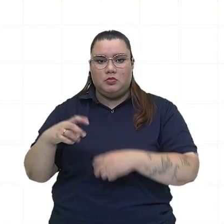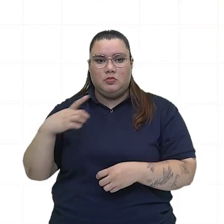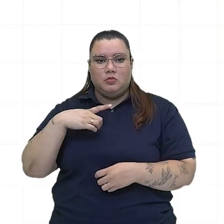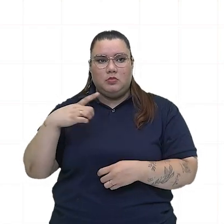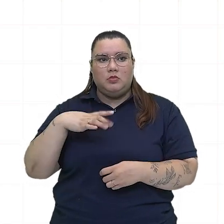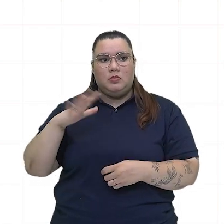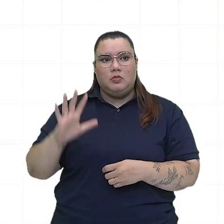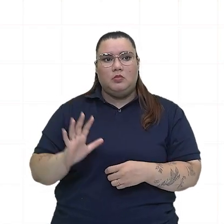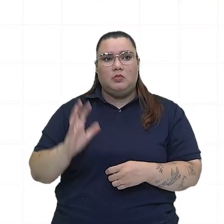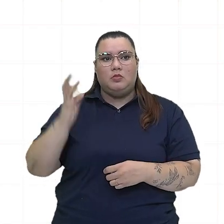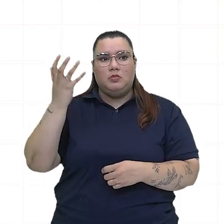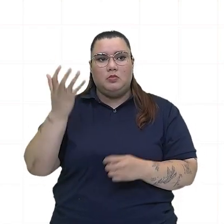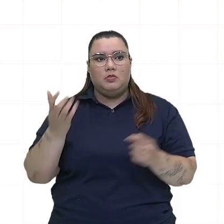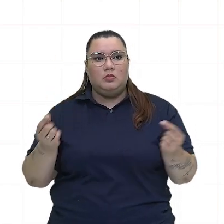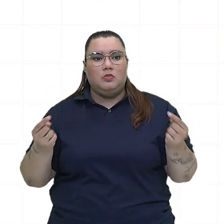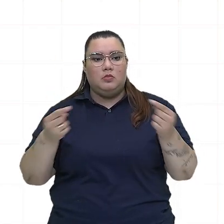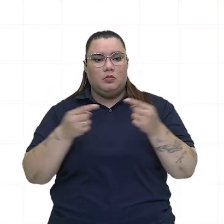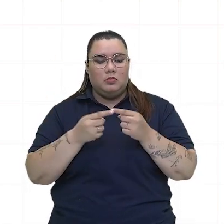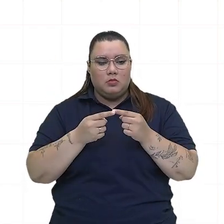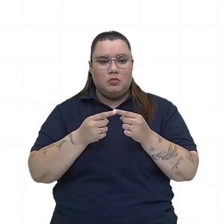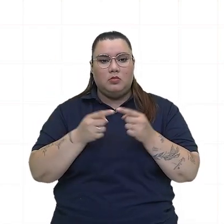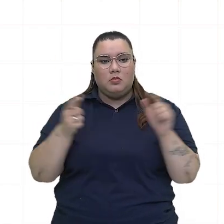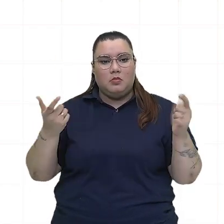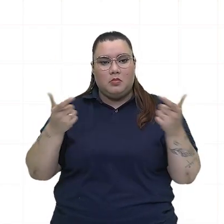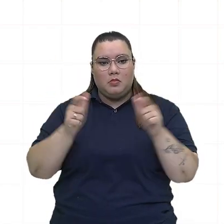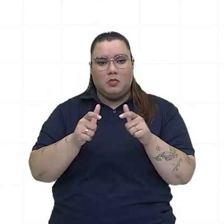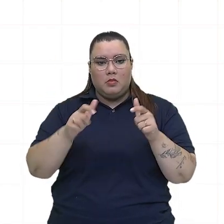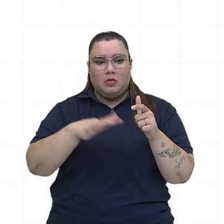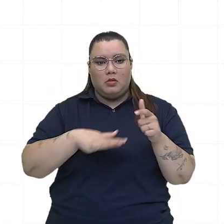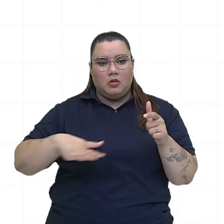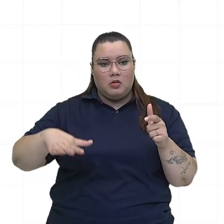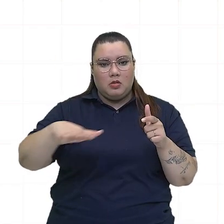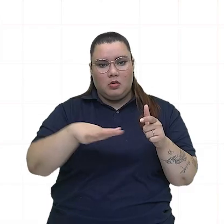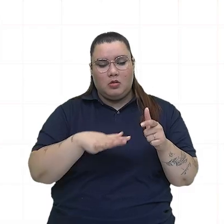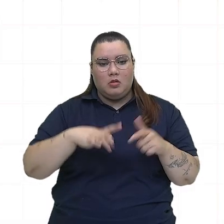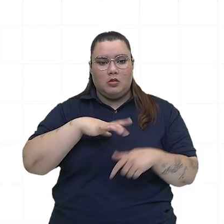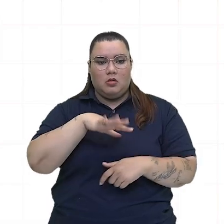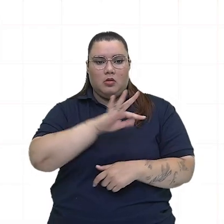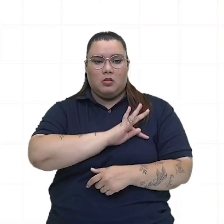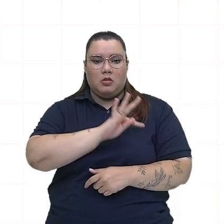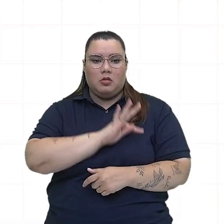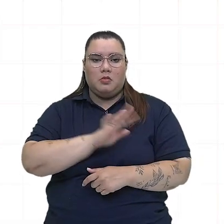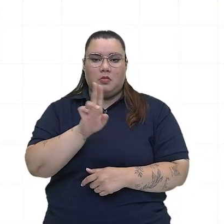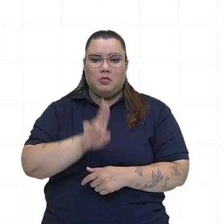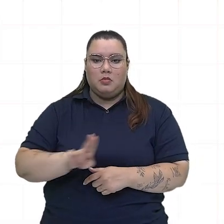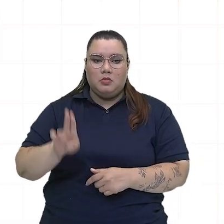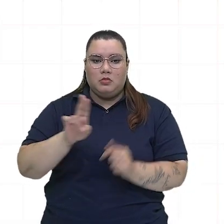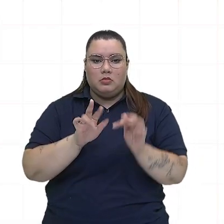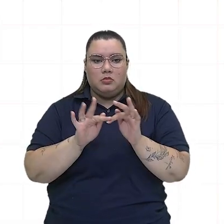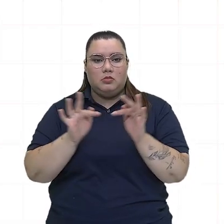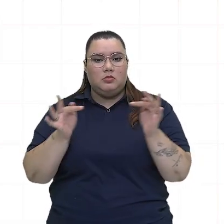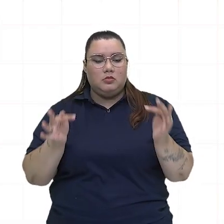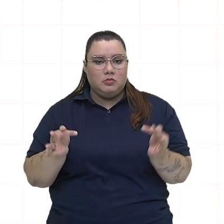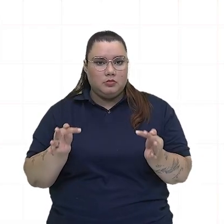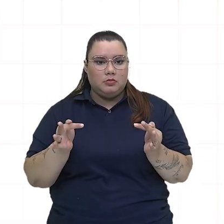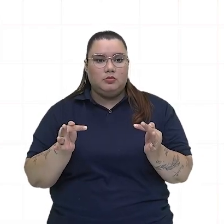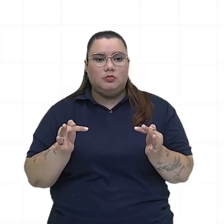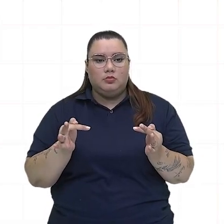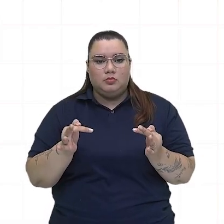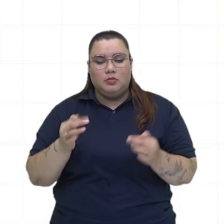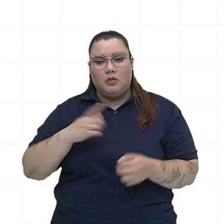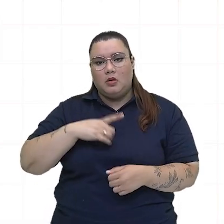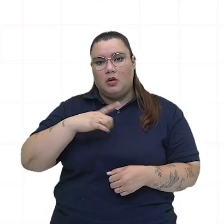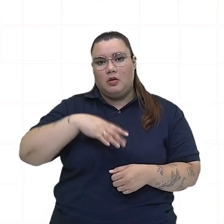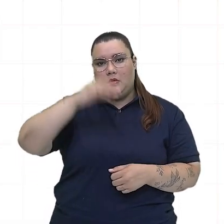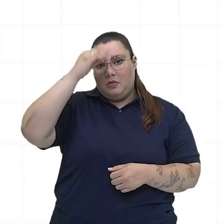agricultura acontecendo ali em uma pequena propriedade rural, com técnicas, utilizando técnicas mais simples,